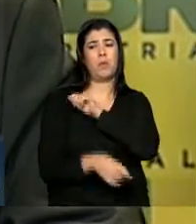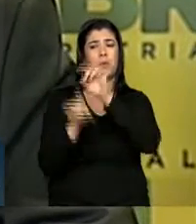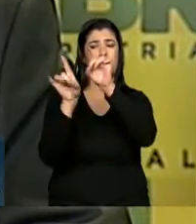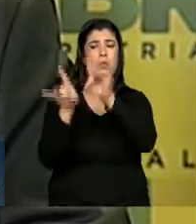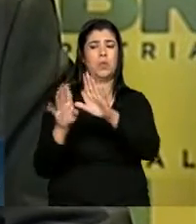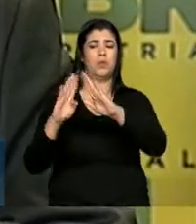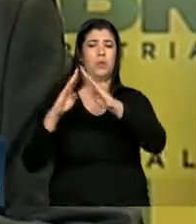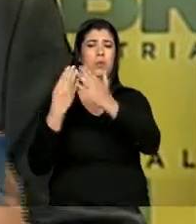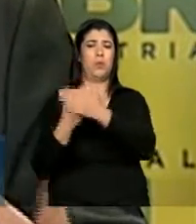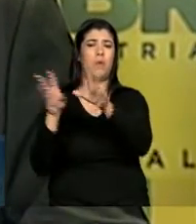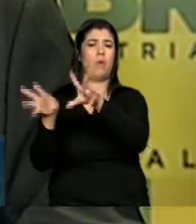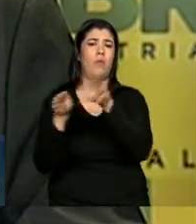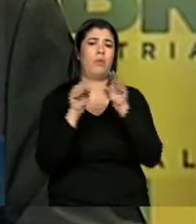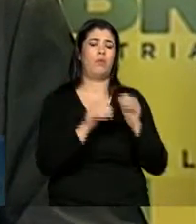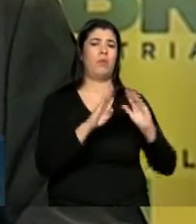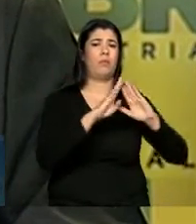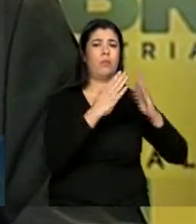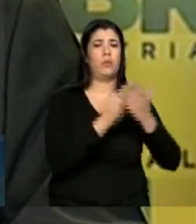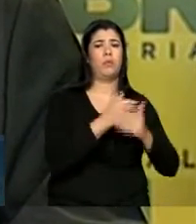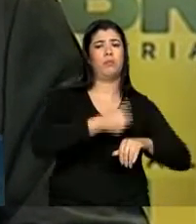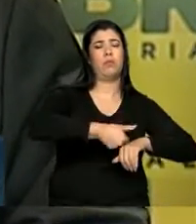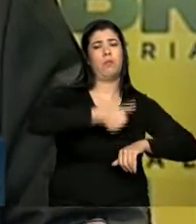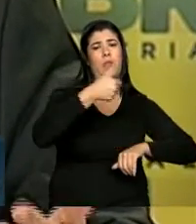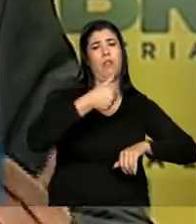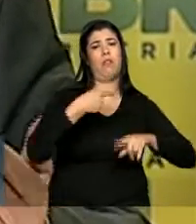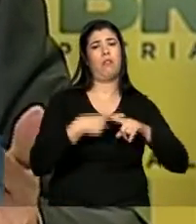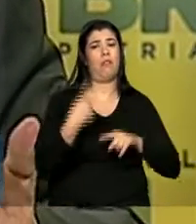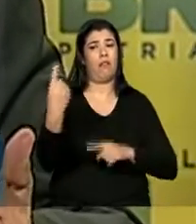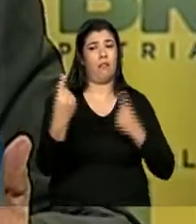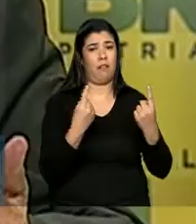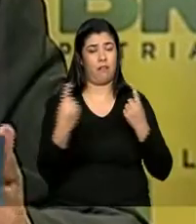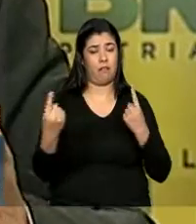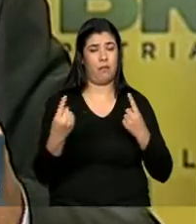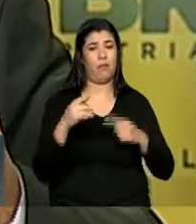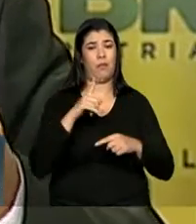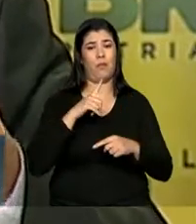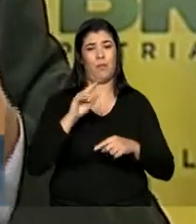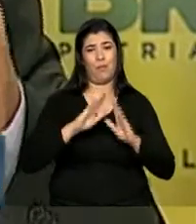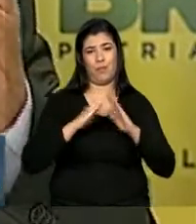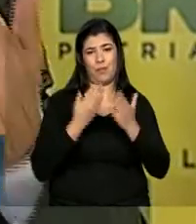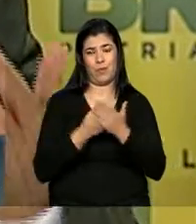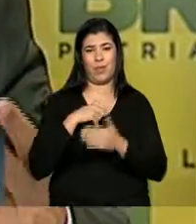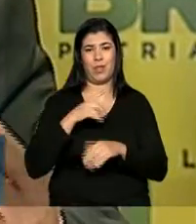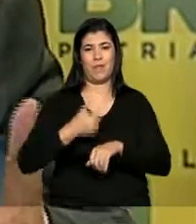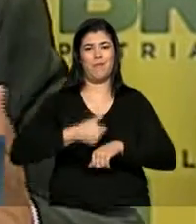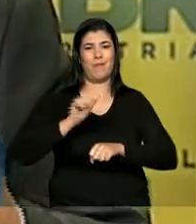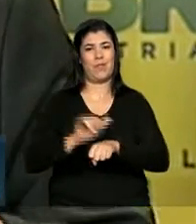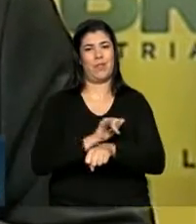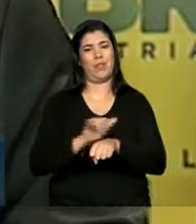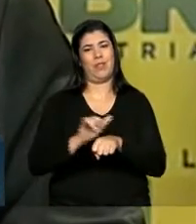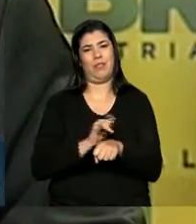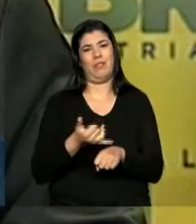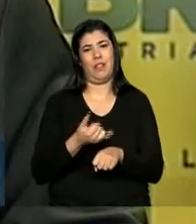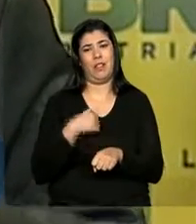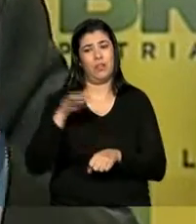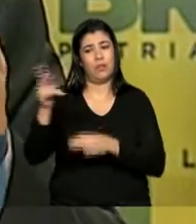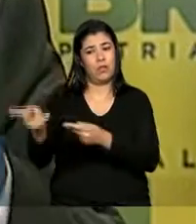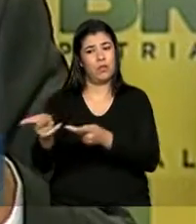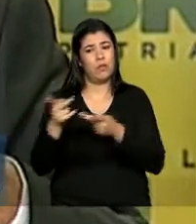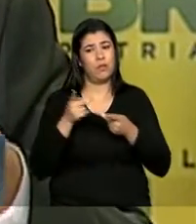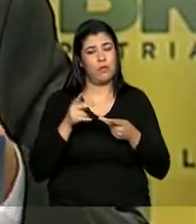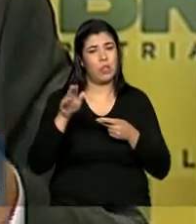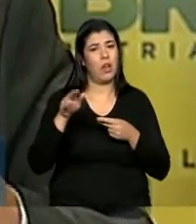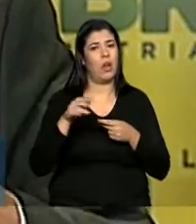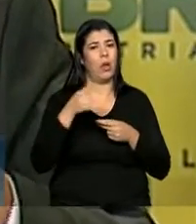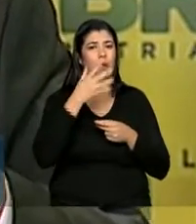vão utilizar as estratégias as mais diferentes possíveis. A melhor delas, a mais comum, é chamar o pai, frequentemente a mãe, e dizer, olha,